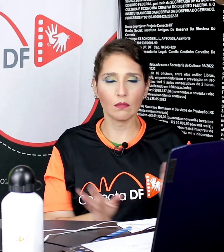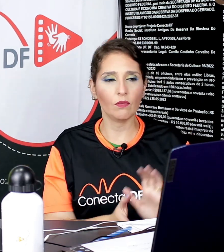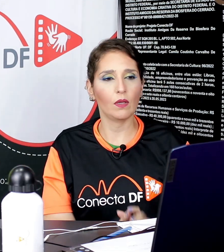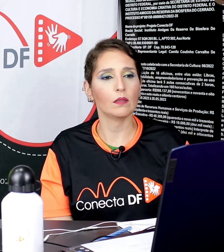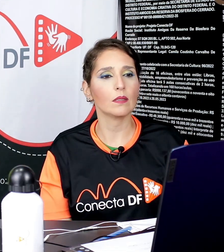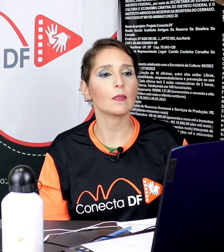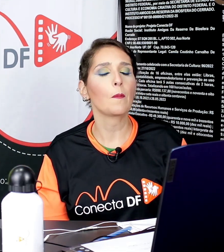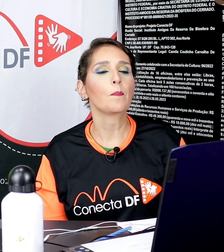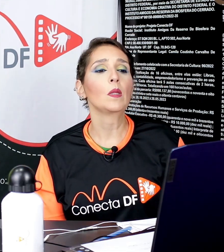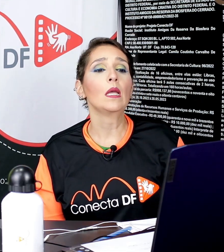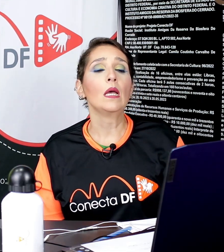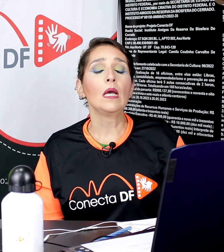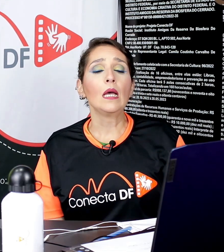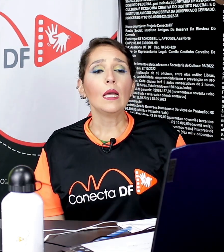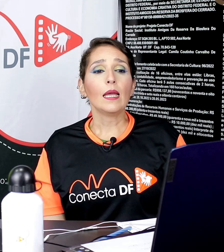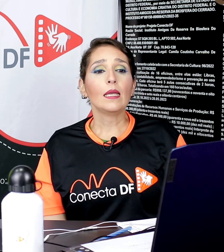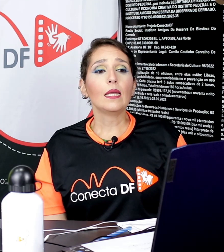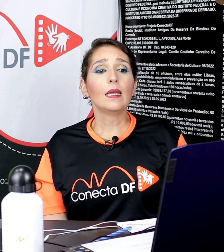que têm que ser feitas.